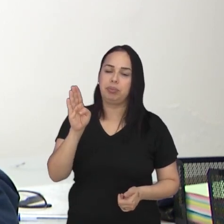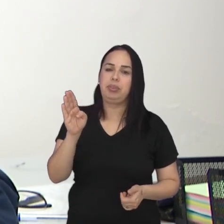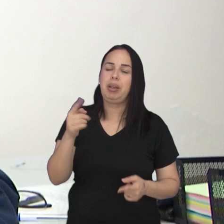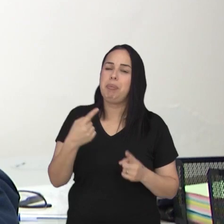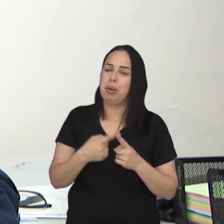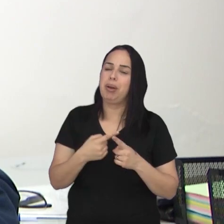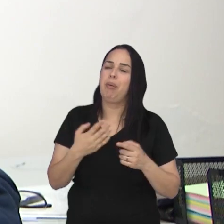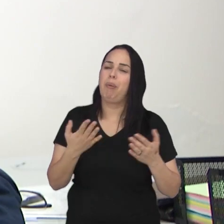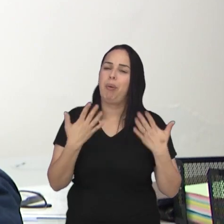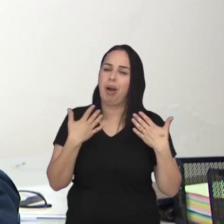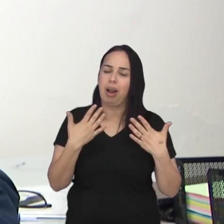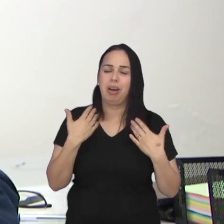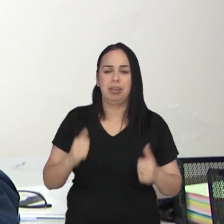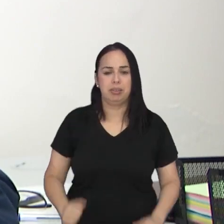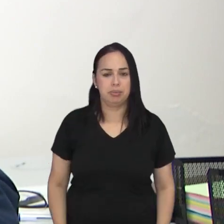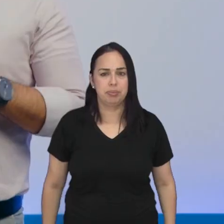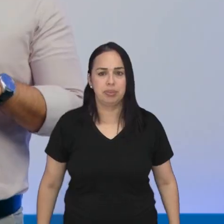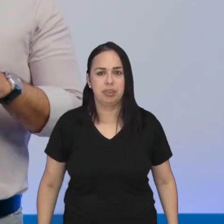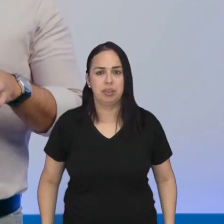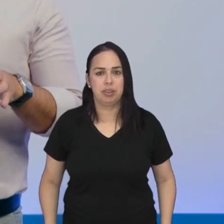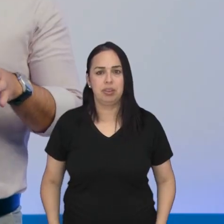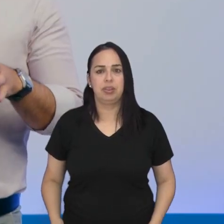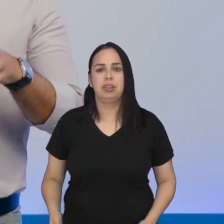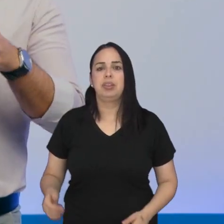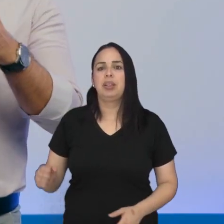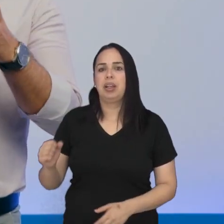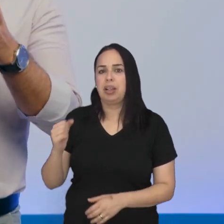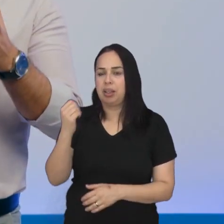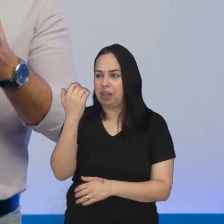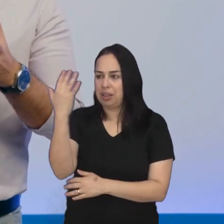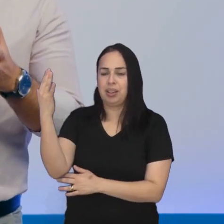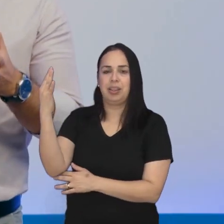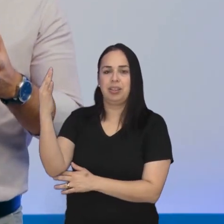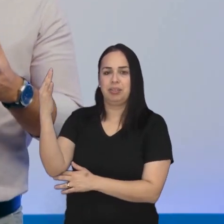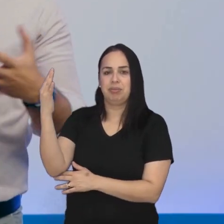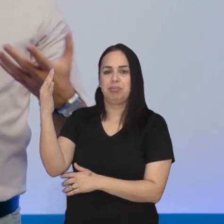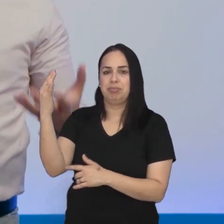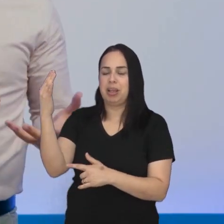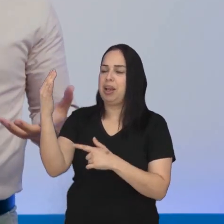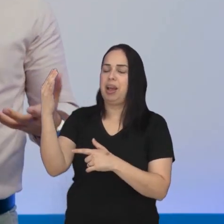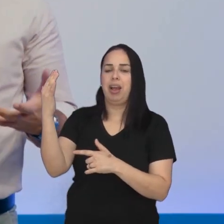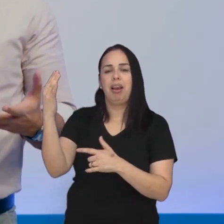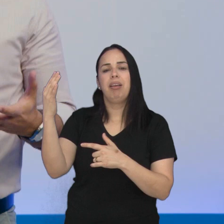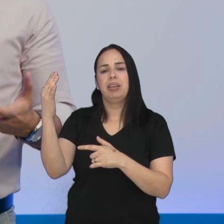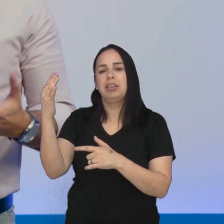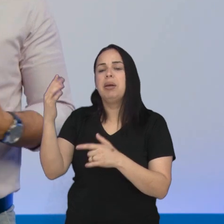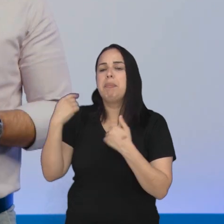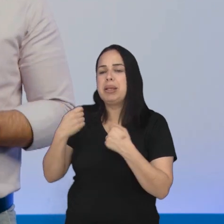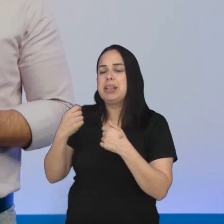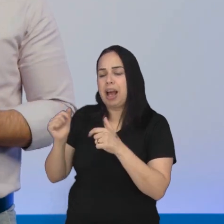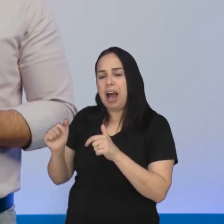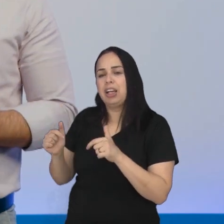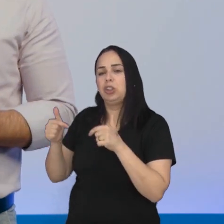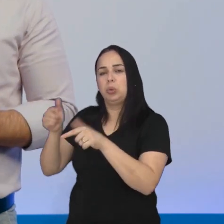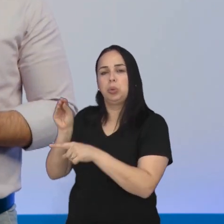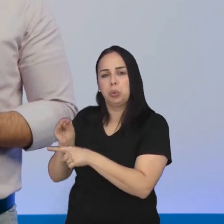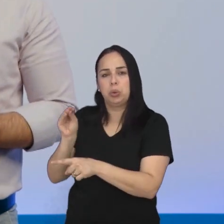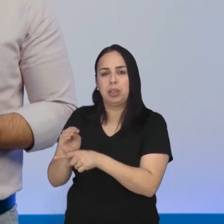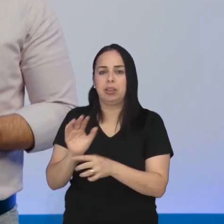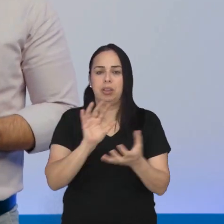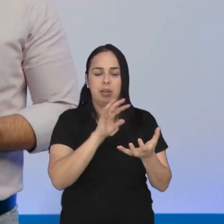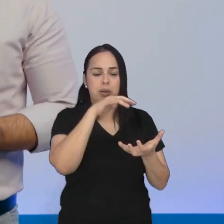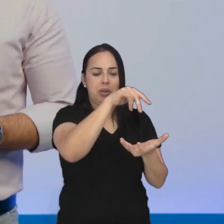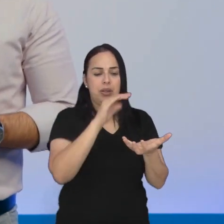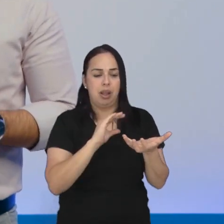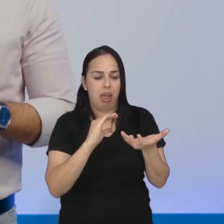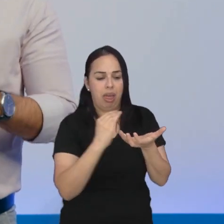principalmente com um calor tão intenso. E, pessoal, quando a natureza responde, a gente tem que agir. O aquecimento global é uma